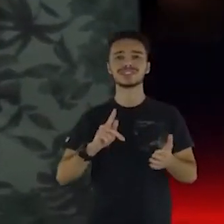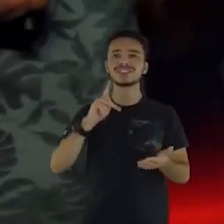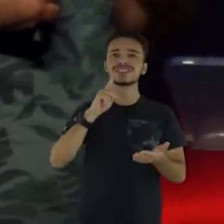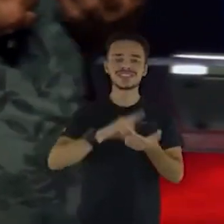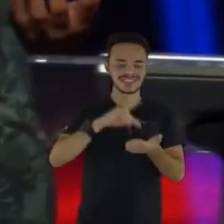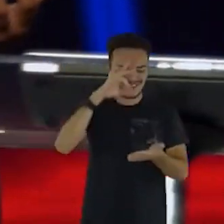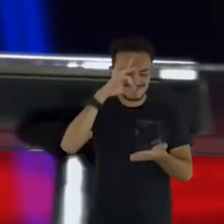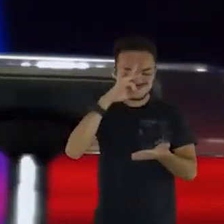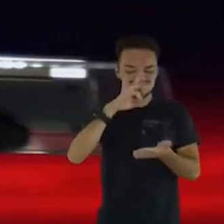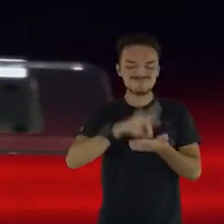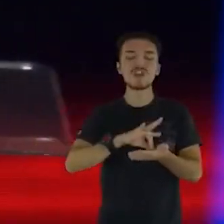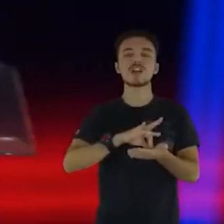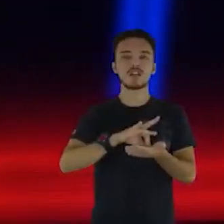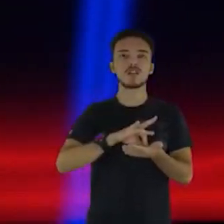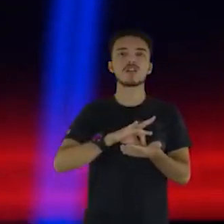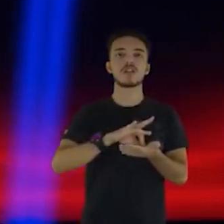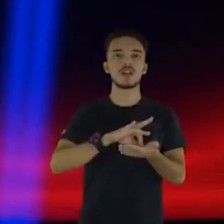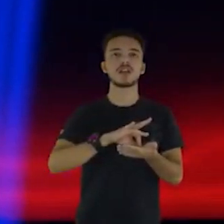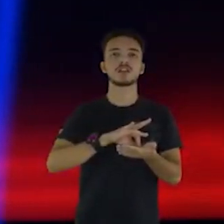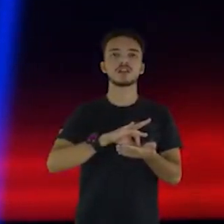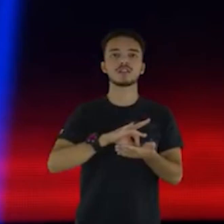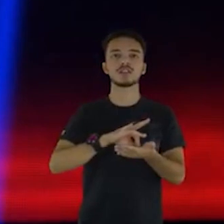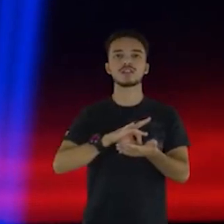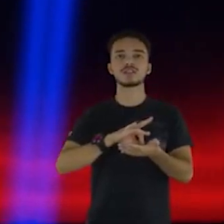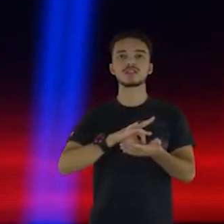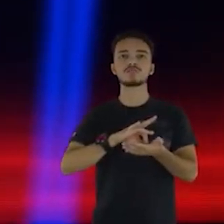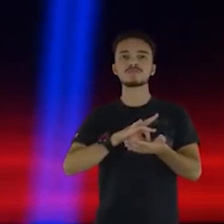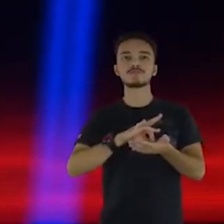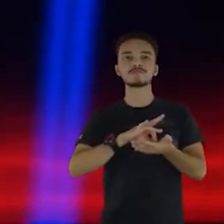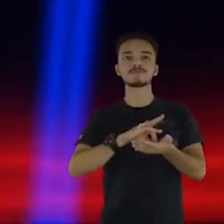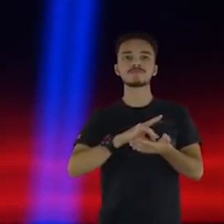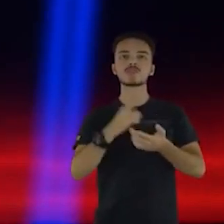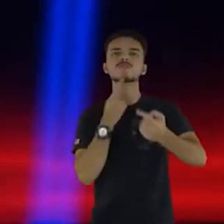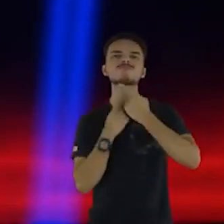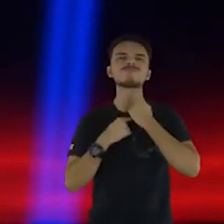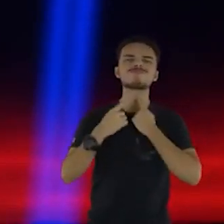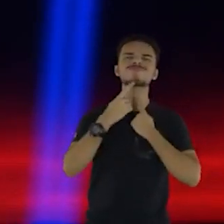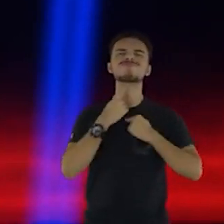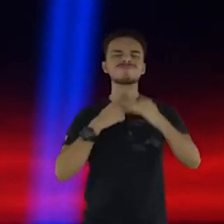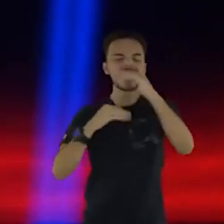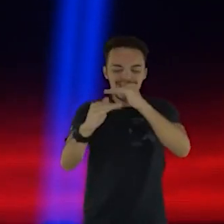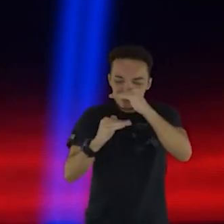mas que seja realmente um desejo de crescer